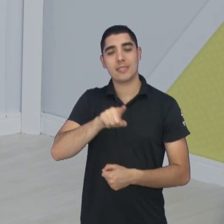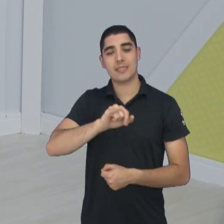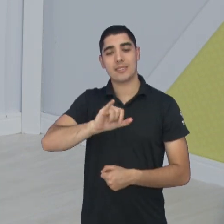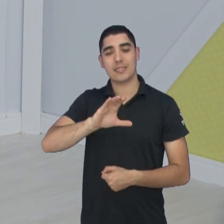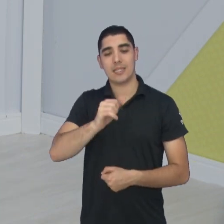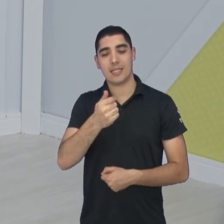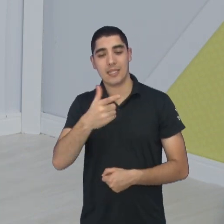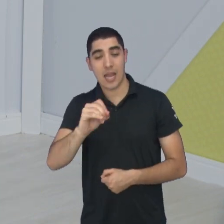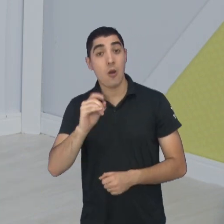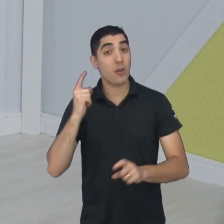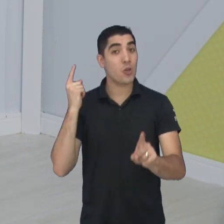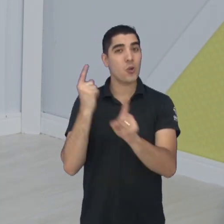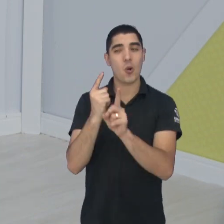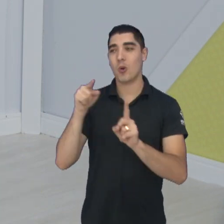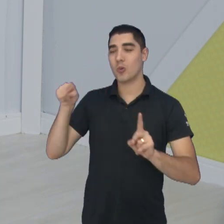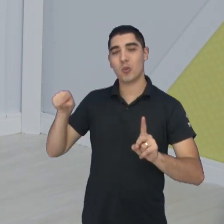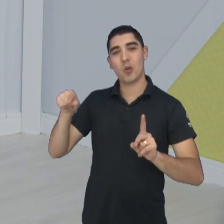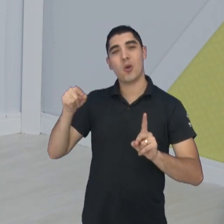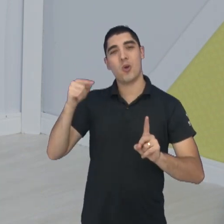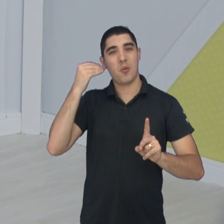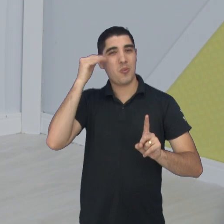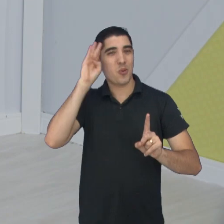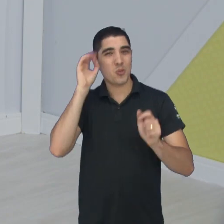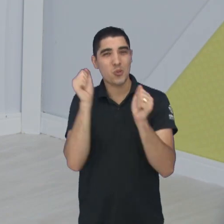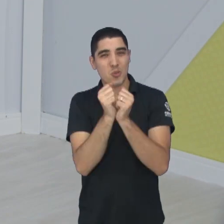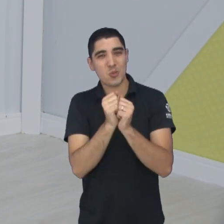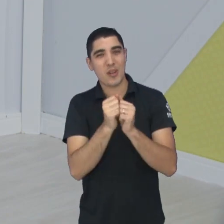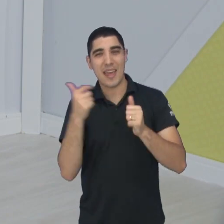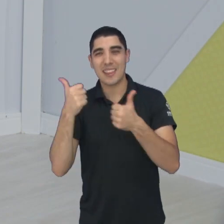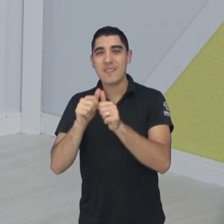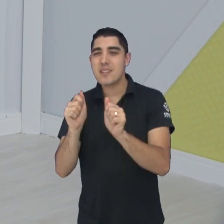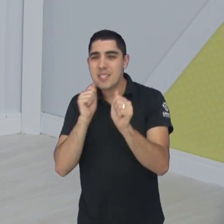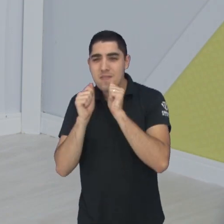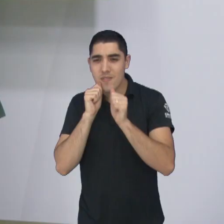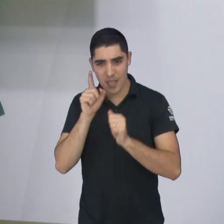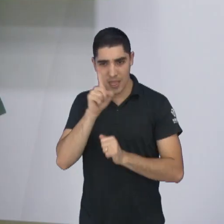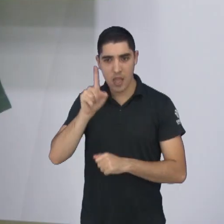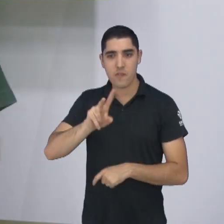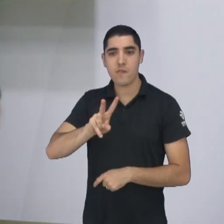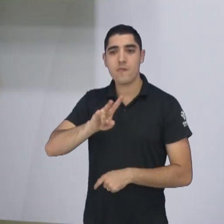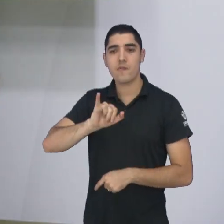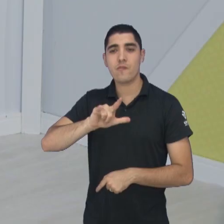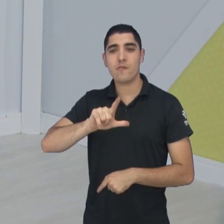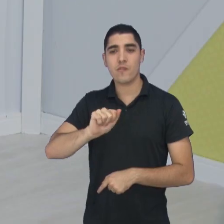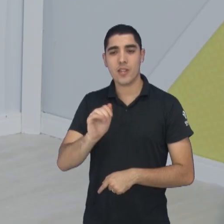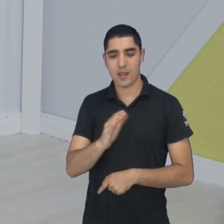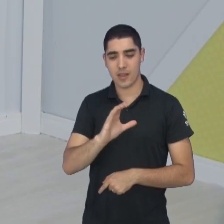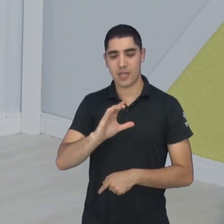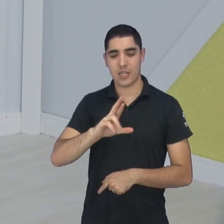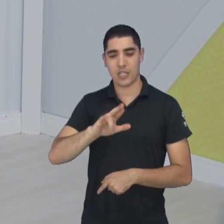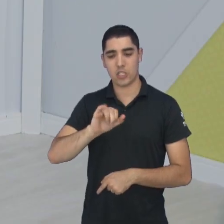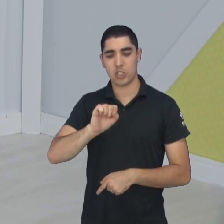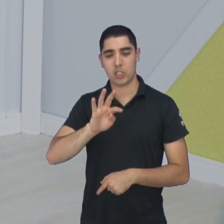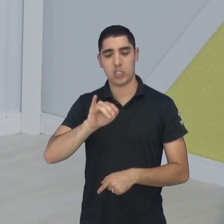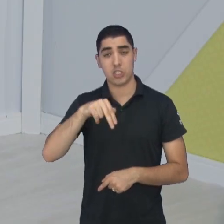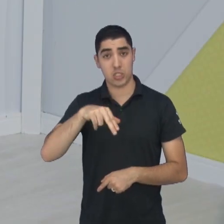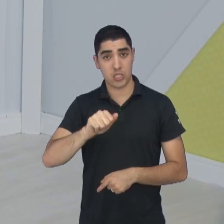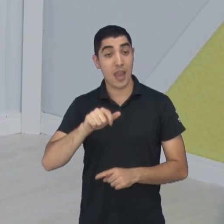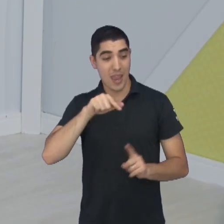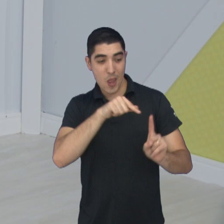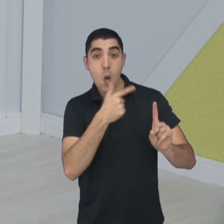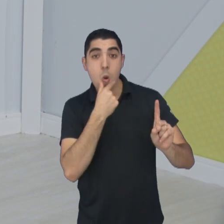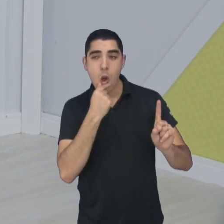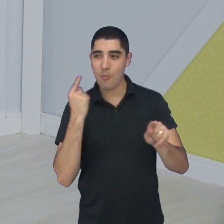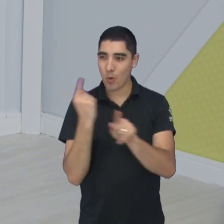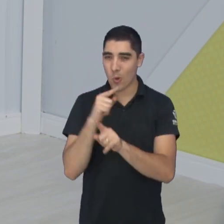com o Brunão lá no último treino do São José, que você foi fazer a matéria por lá na Vila Cristina, né? Isso. Lá na Vila Cristina, o Zicão foi lá, encontrou com o Brunão, tirou uma